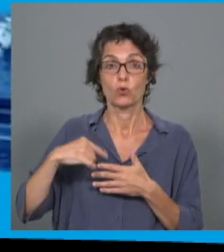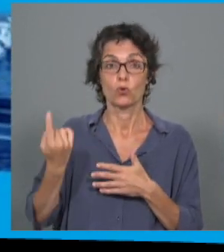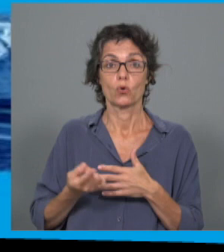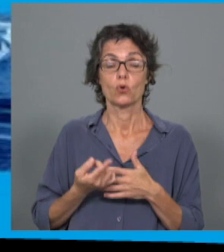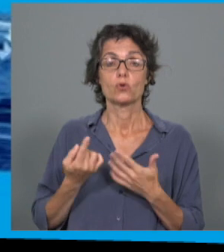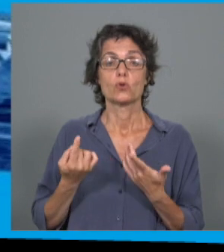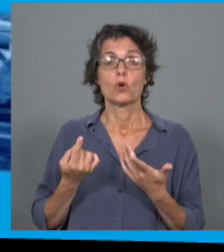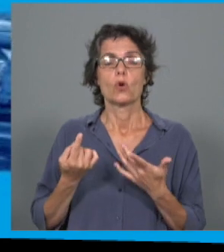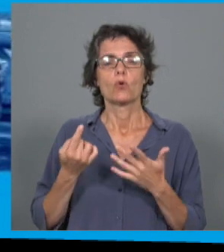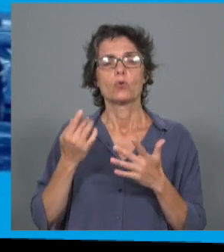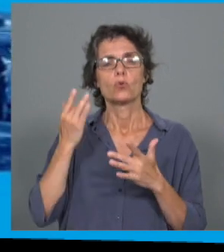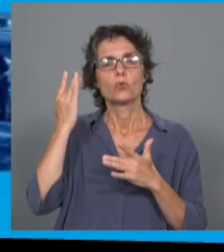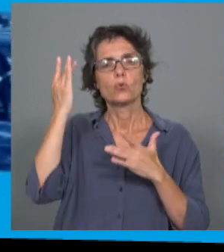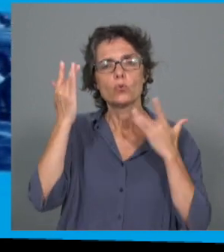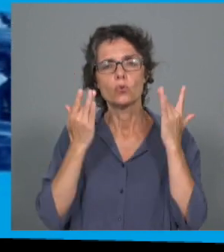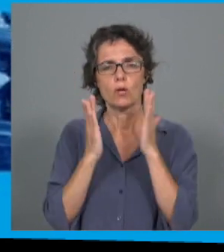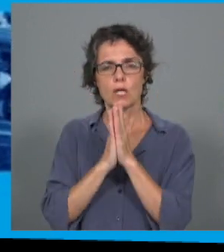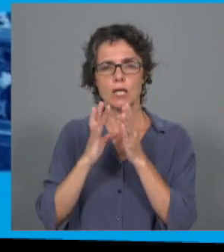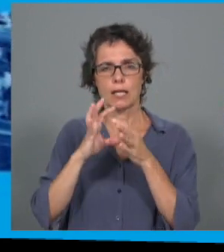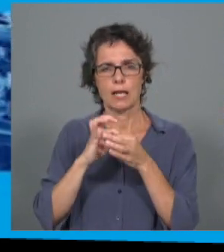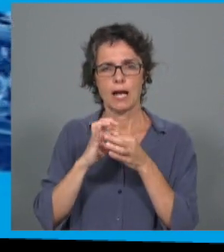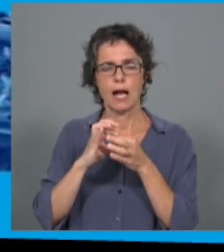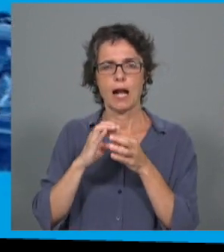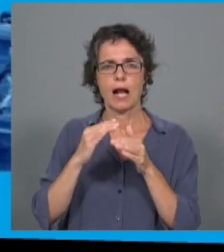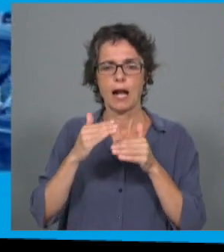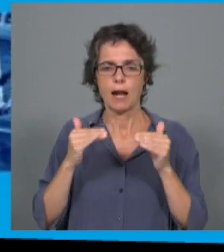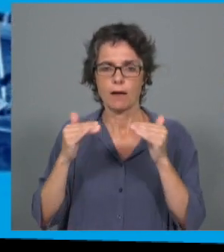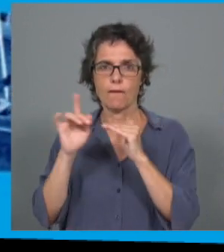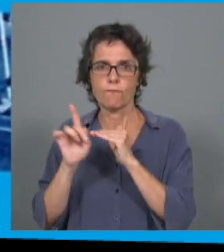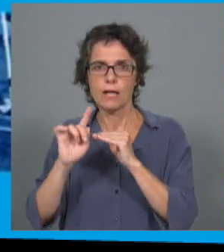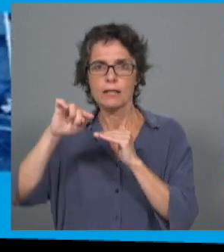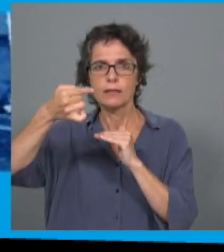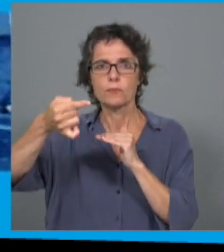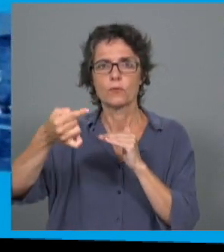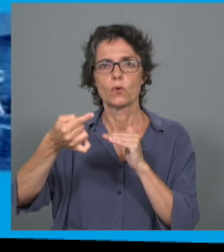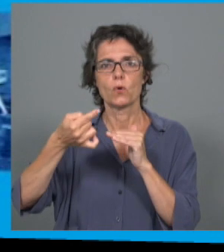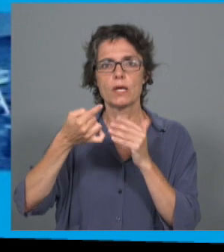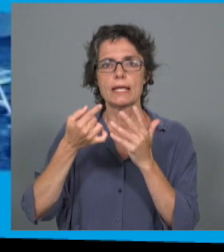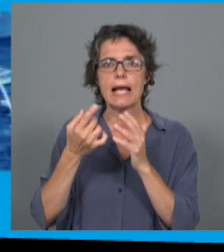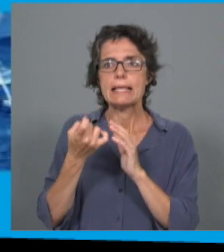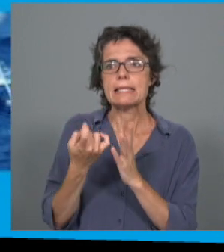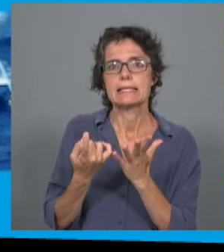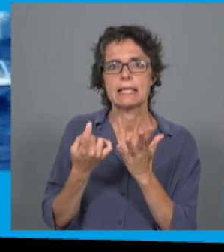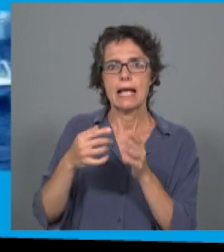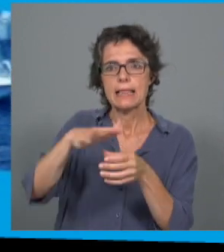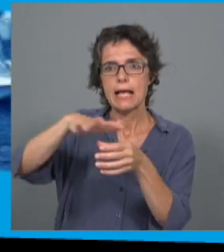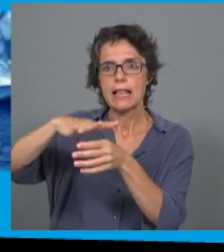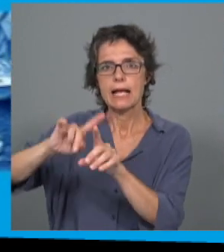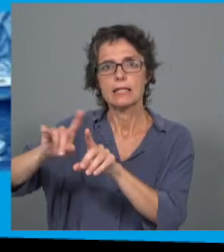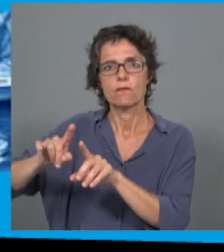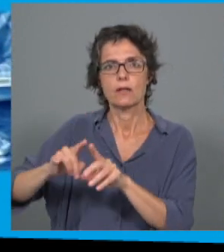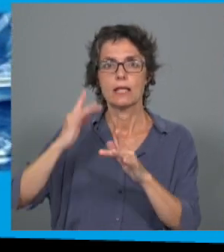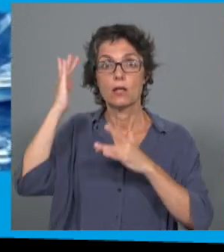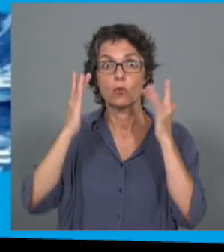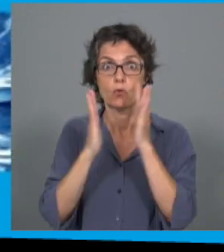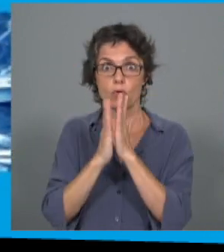de teologia. Depois também as próprias necessidades de cada diocese de ter gente formada nas diferentes áreas da teologia,